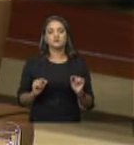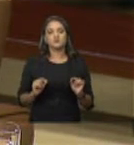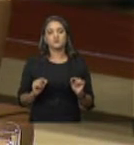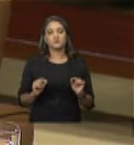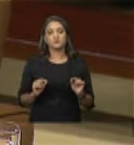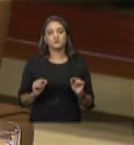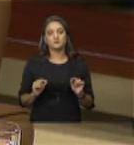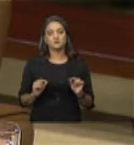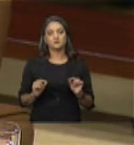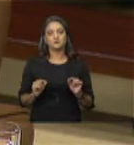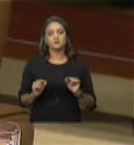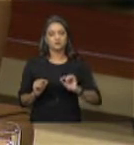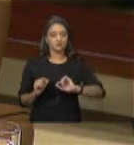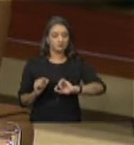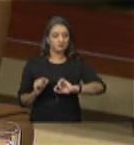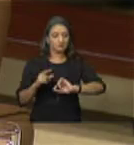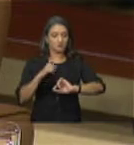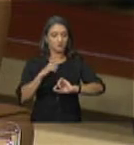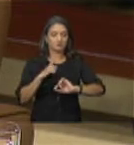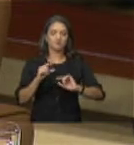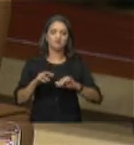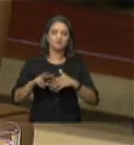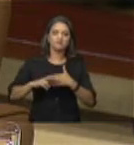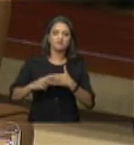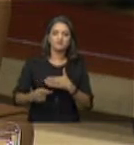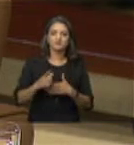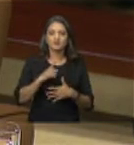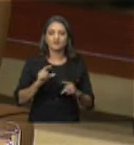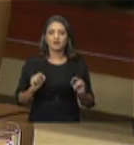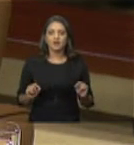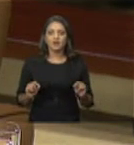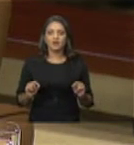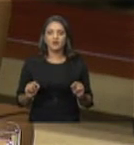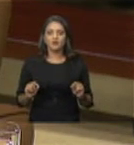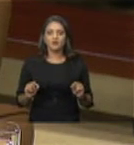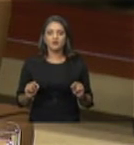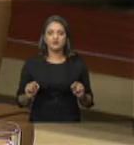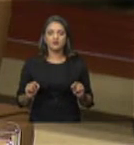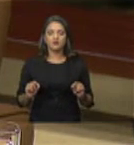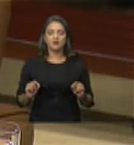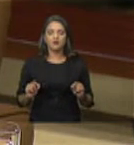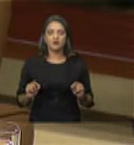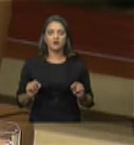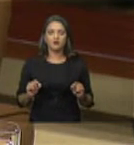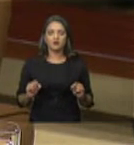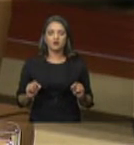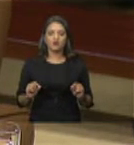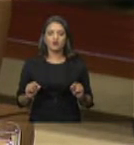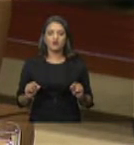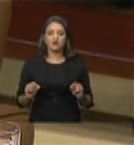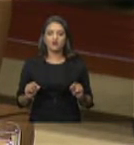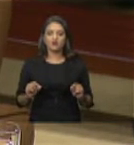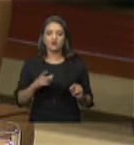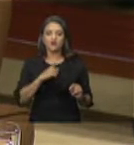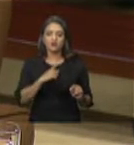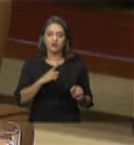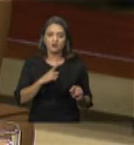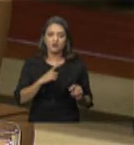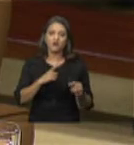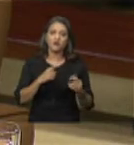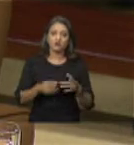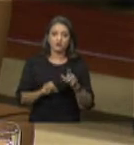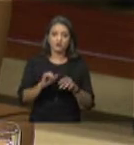é que para esse efeito o que está em julgamento agora é se um julgamento